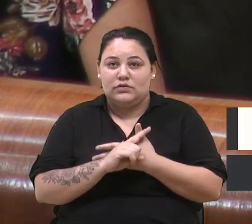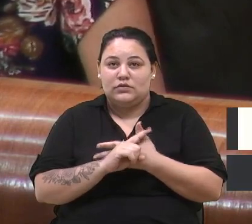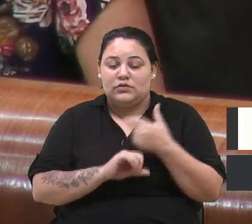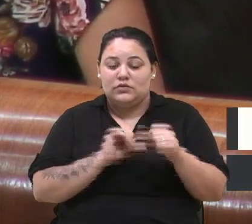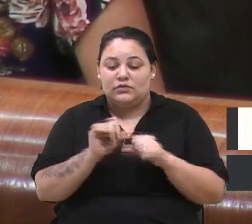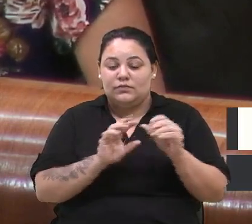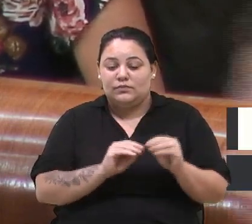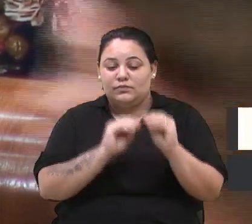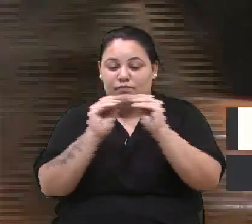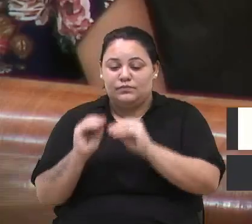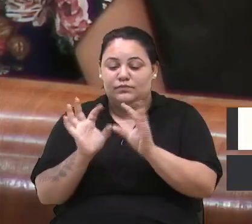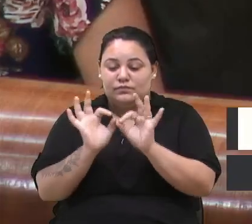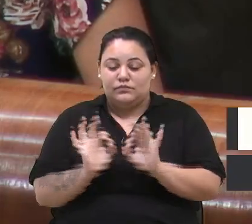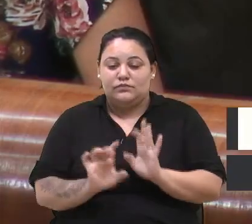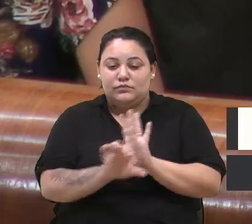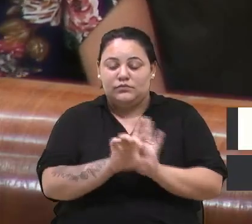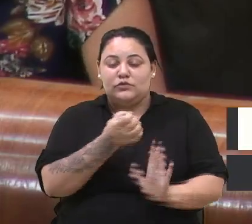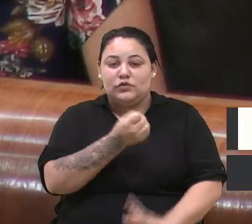Lei